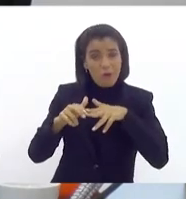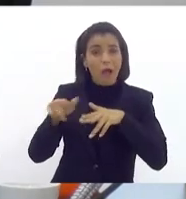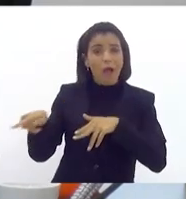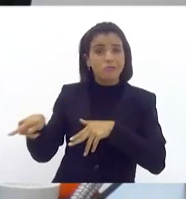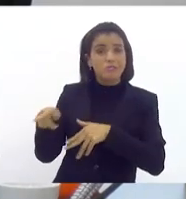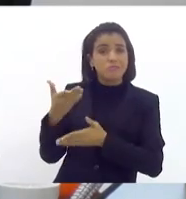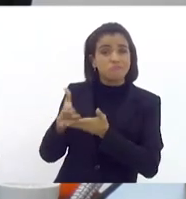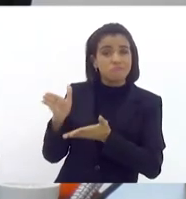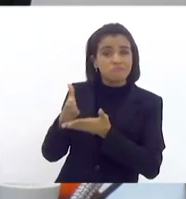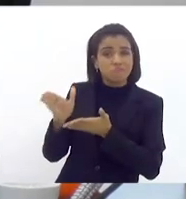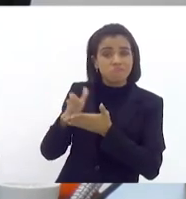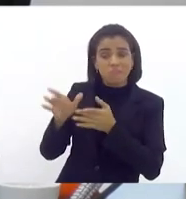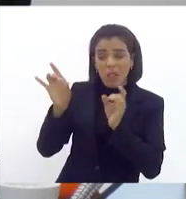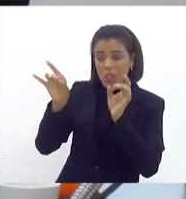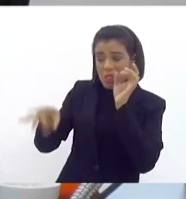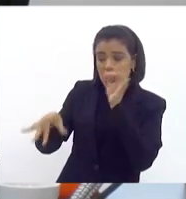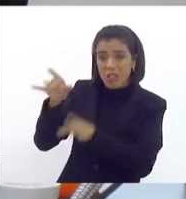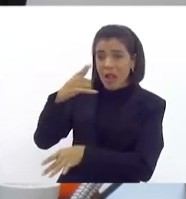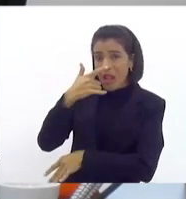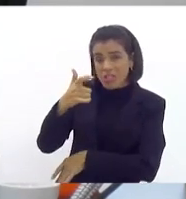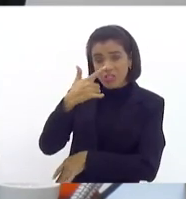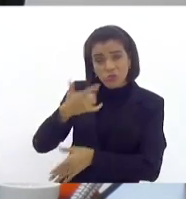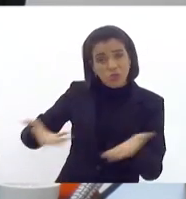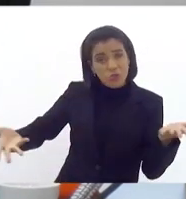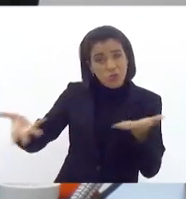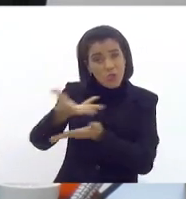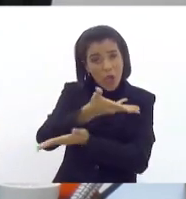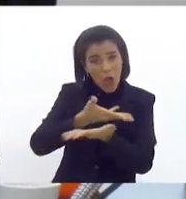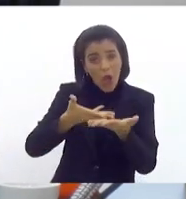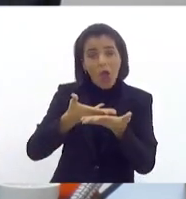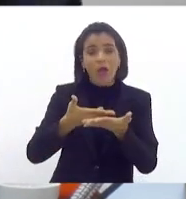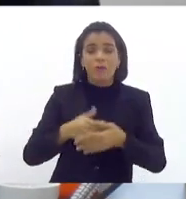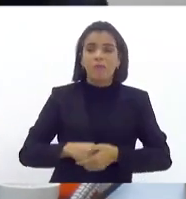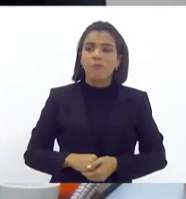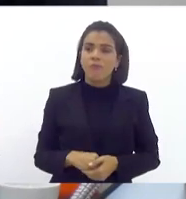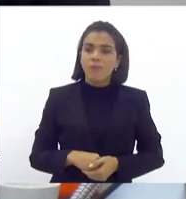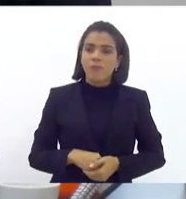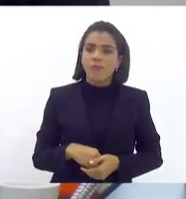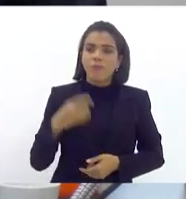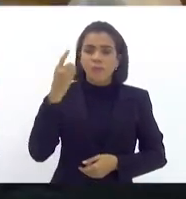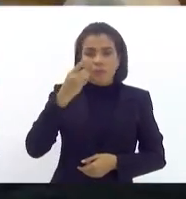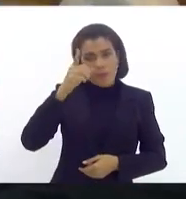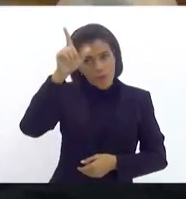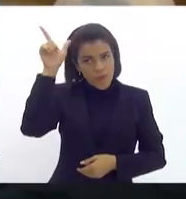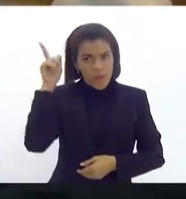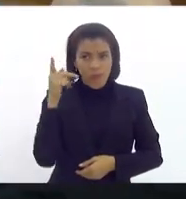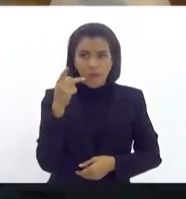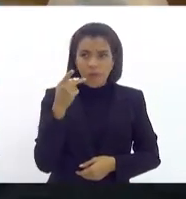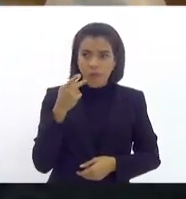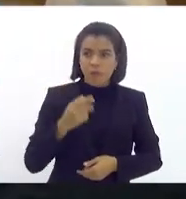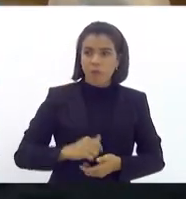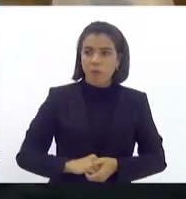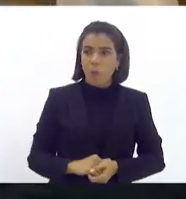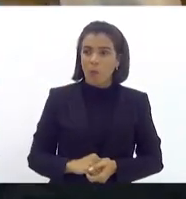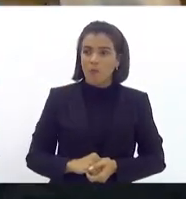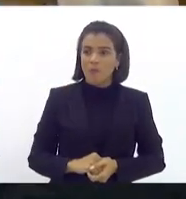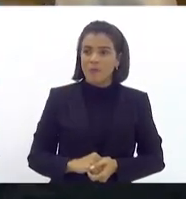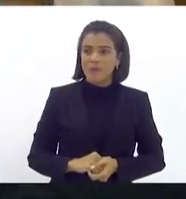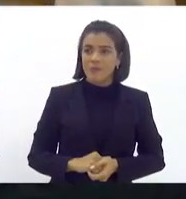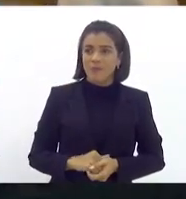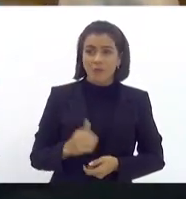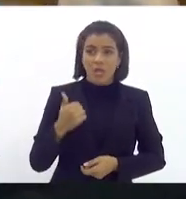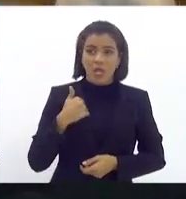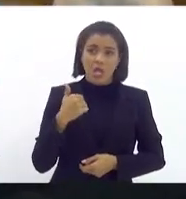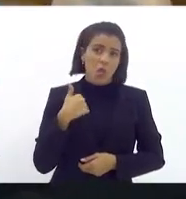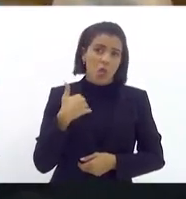Estado na iniciativa privada. Essa é a minha preocupação. Presidente. Deputado Luiz Paulo. Presidente, eu não me inscrevi